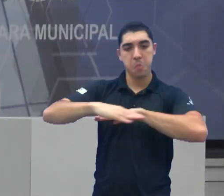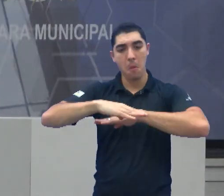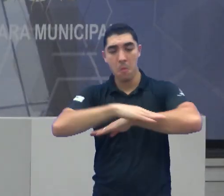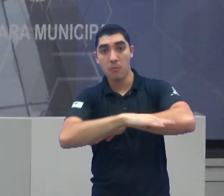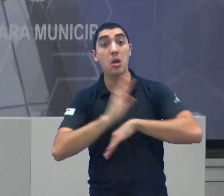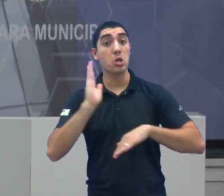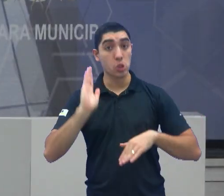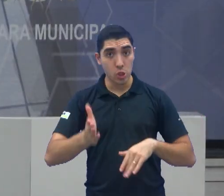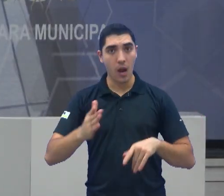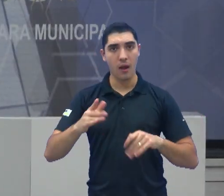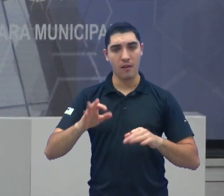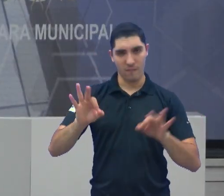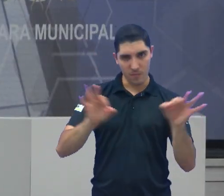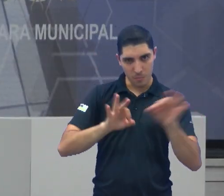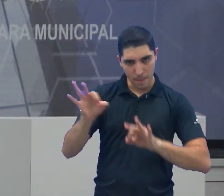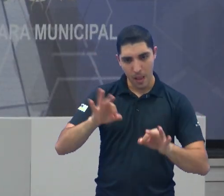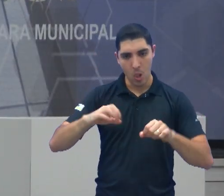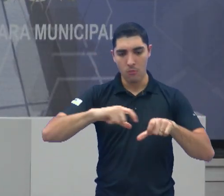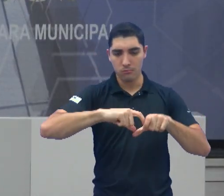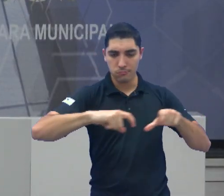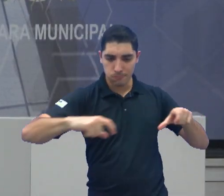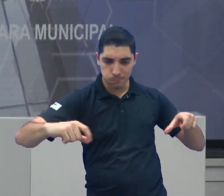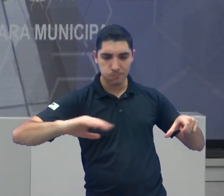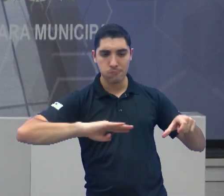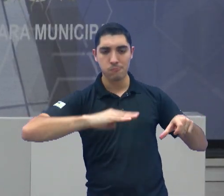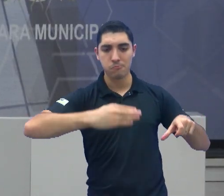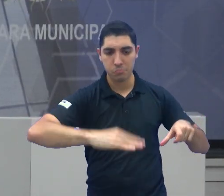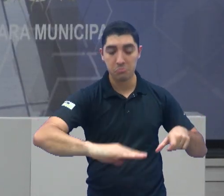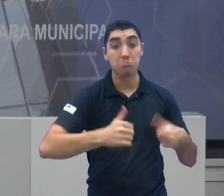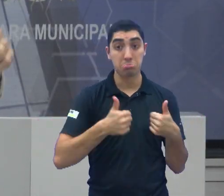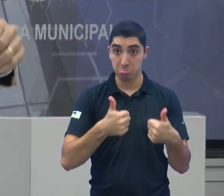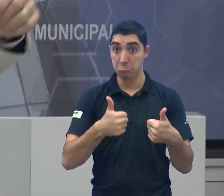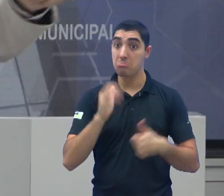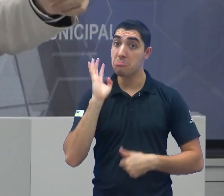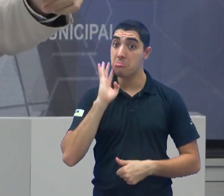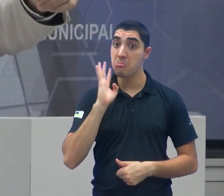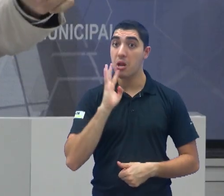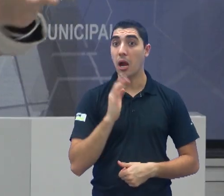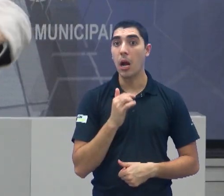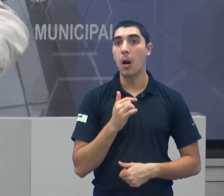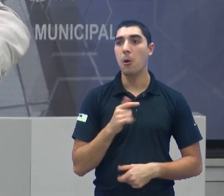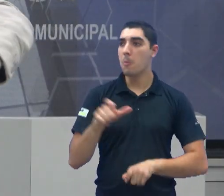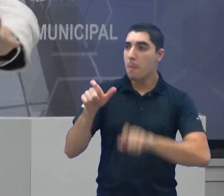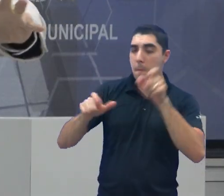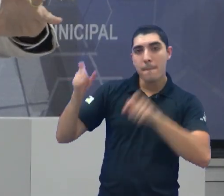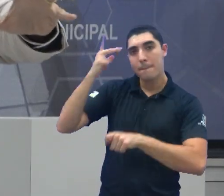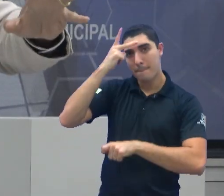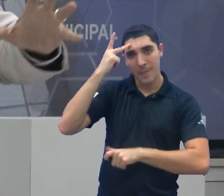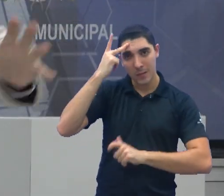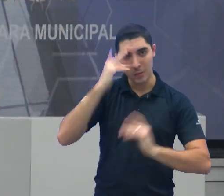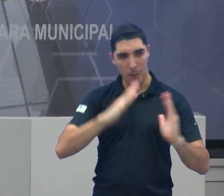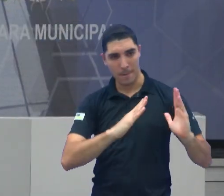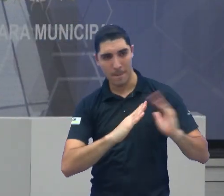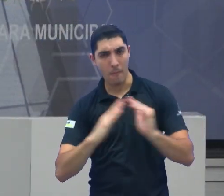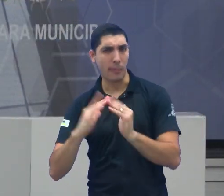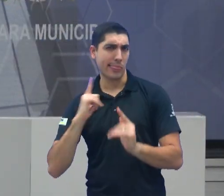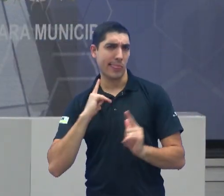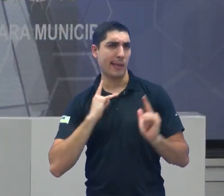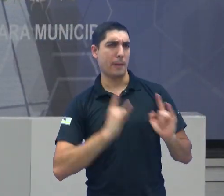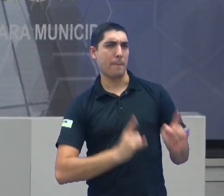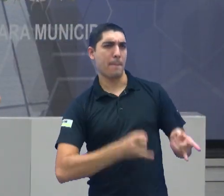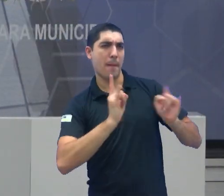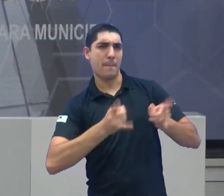faixa, o que deu um resultado muito bom para os moradores, né? São vários prédios ali naquela